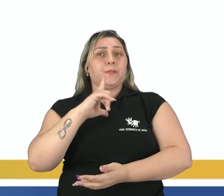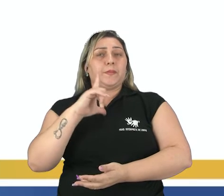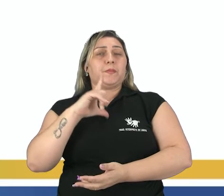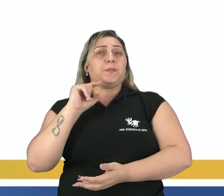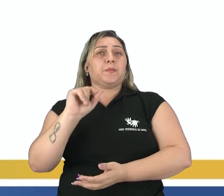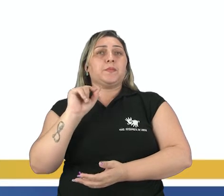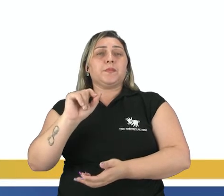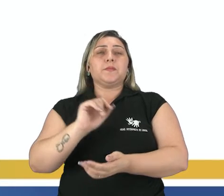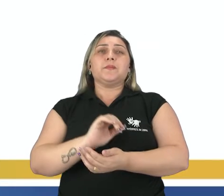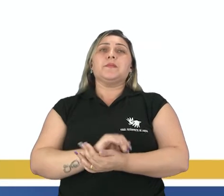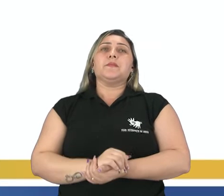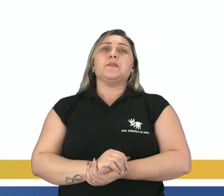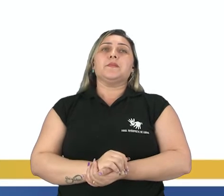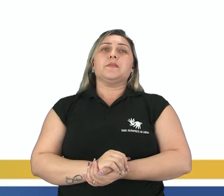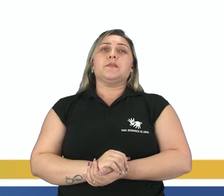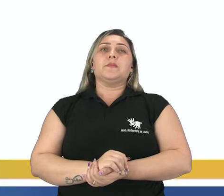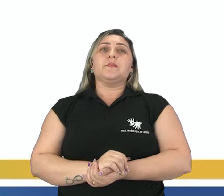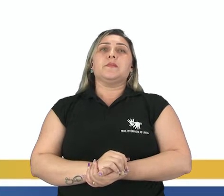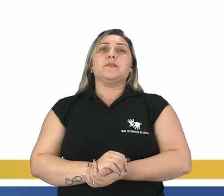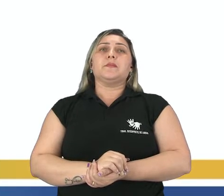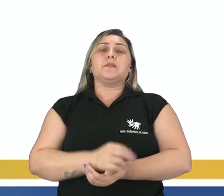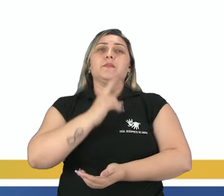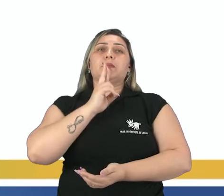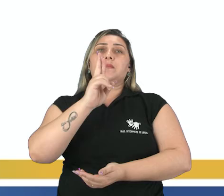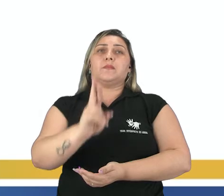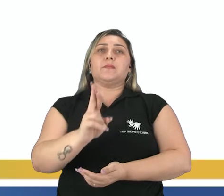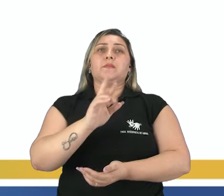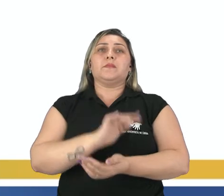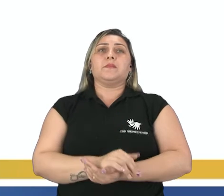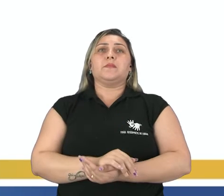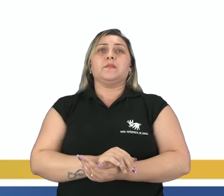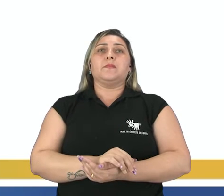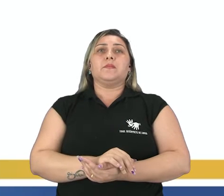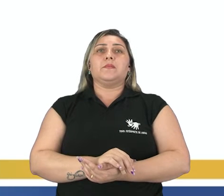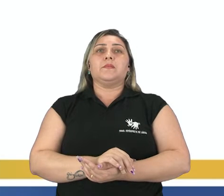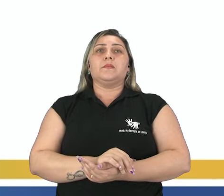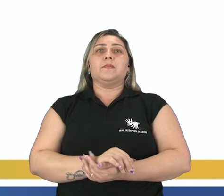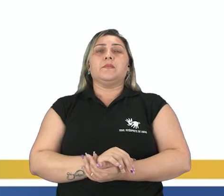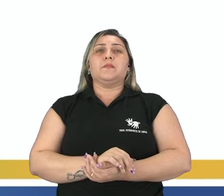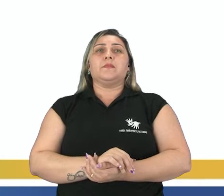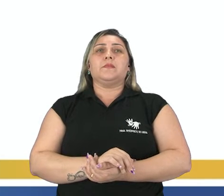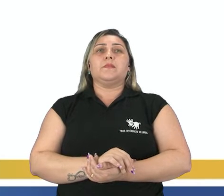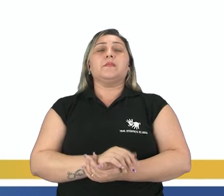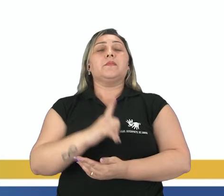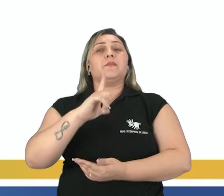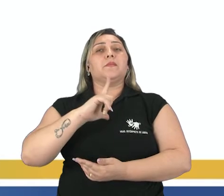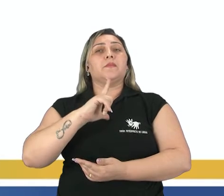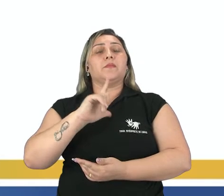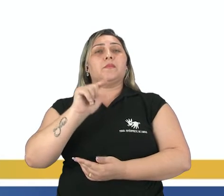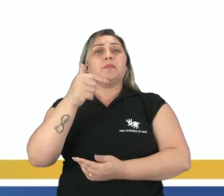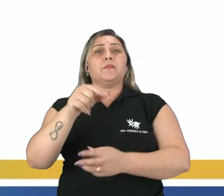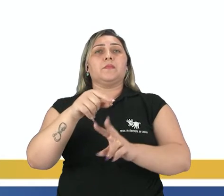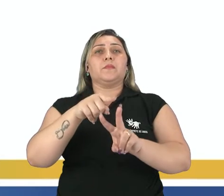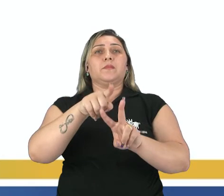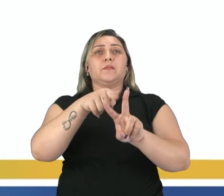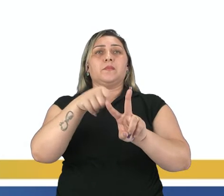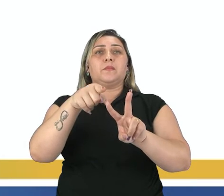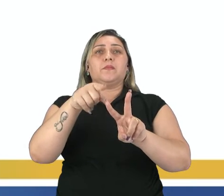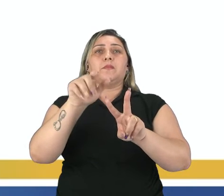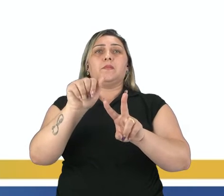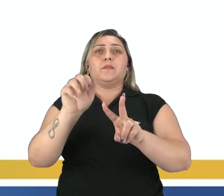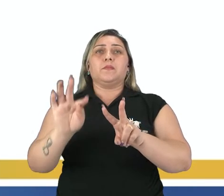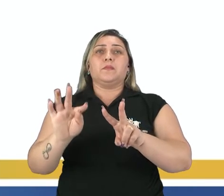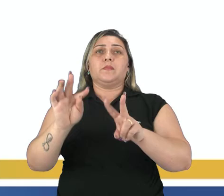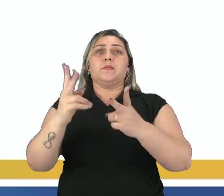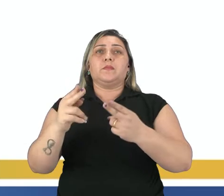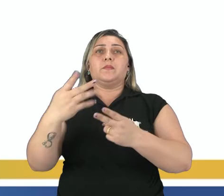vez nós vamos resolver essa potência e aí vai gerar outra expressão, que a área é igual a